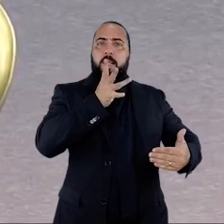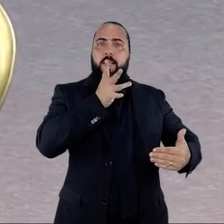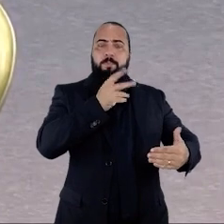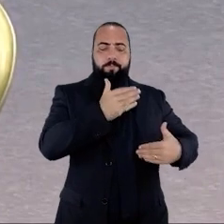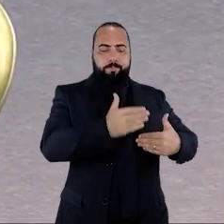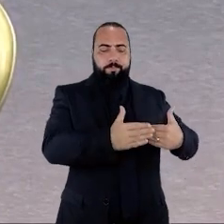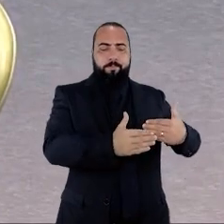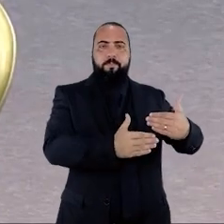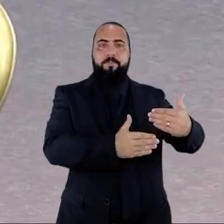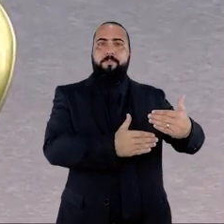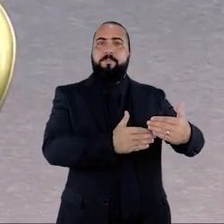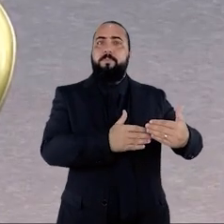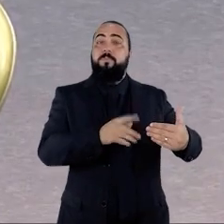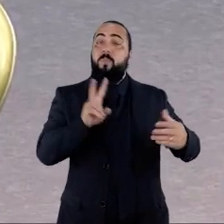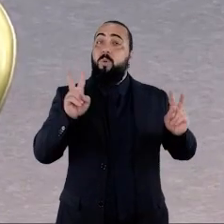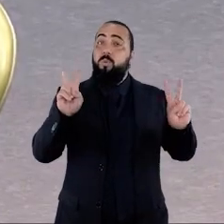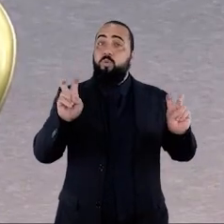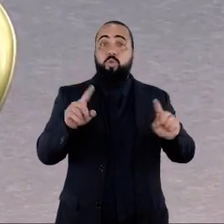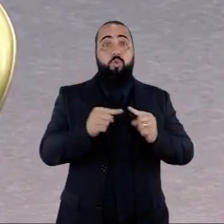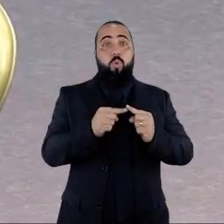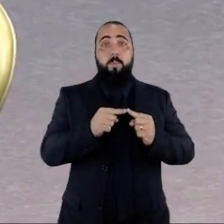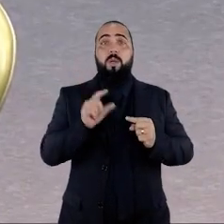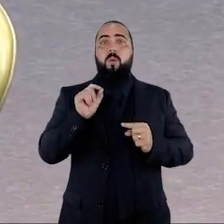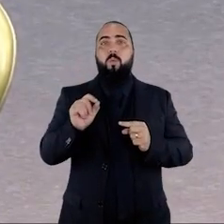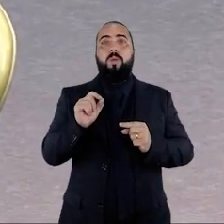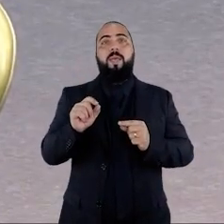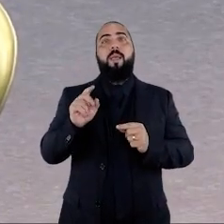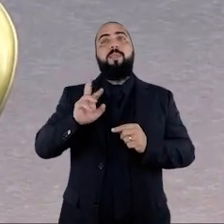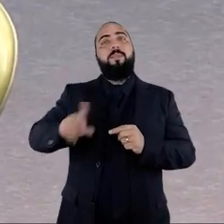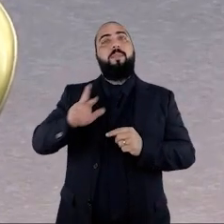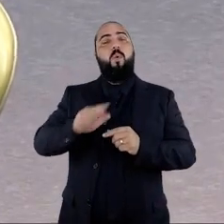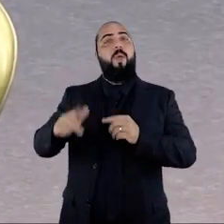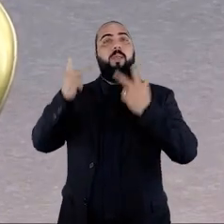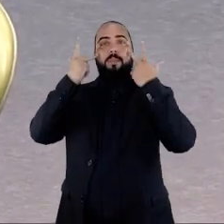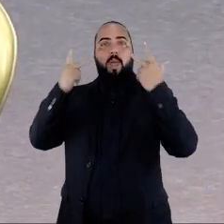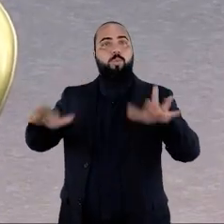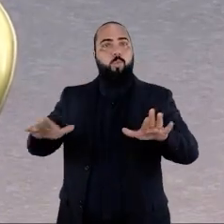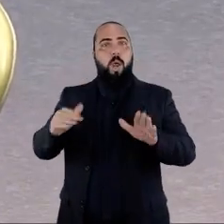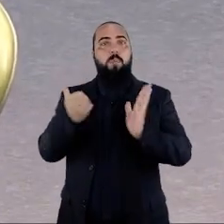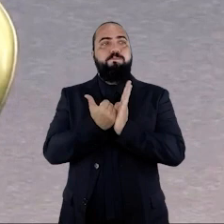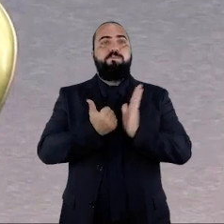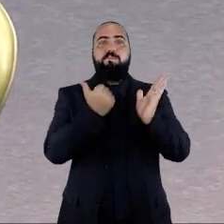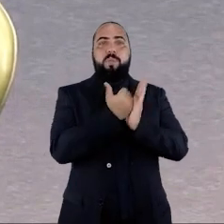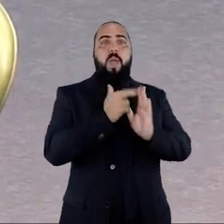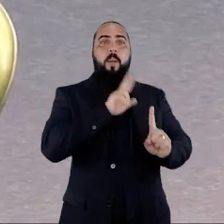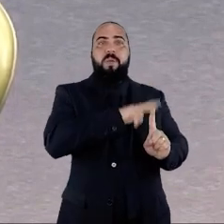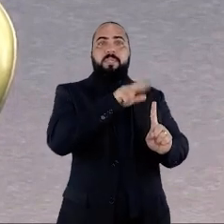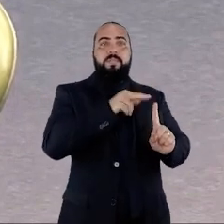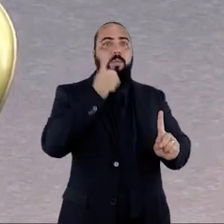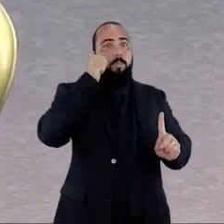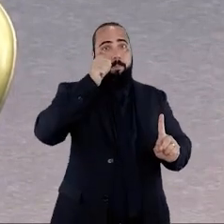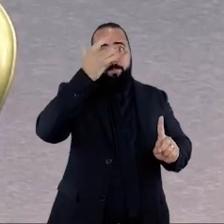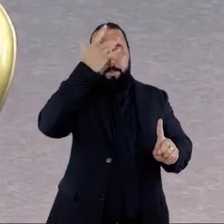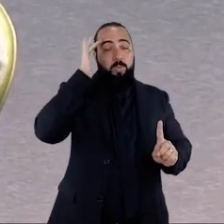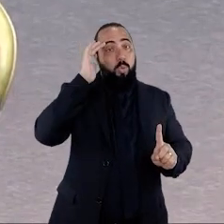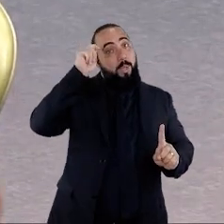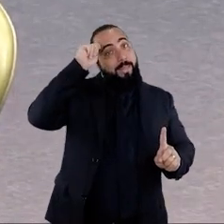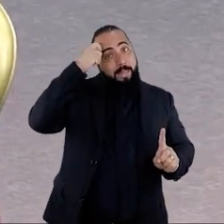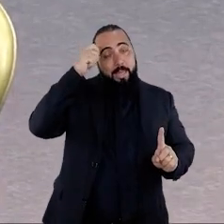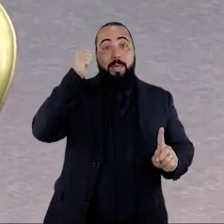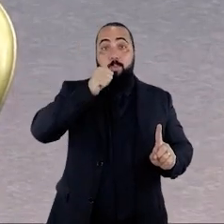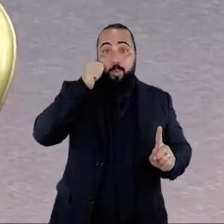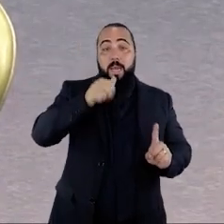muito lentos no que diz respeito à desnaturalização da subrepresentação de pessoas negras, de